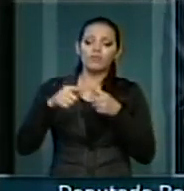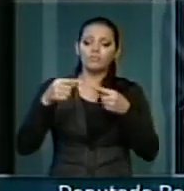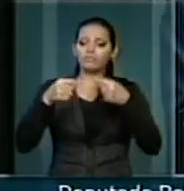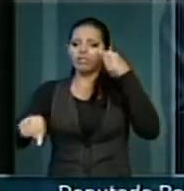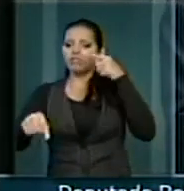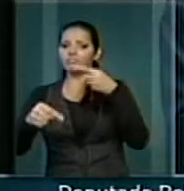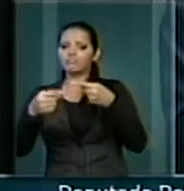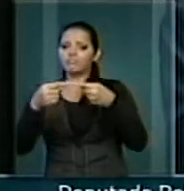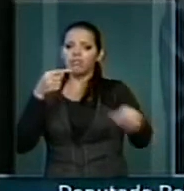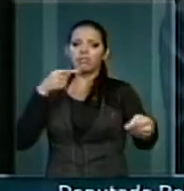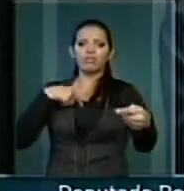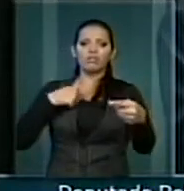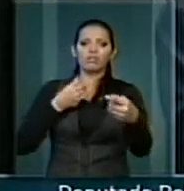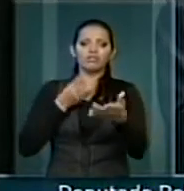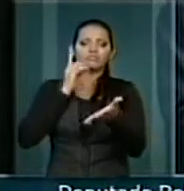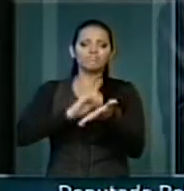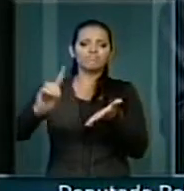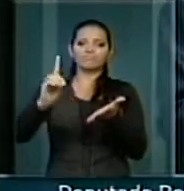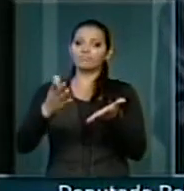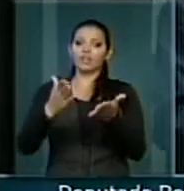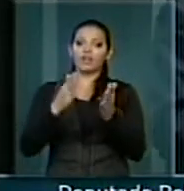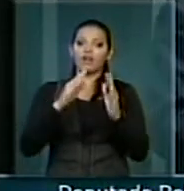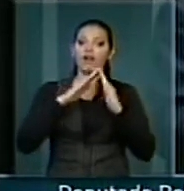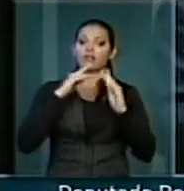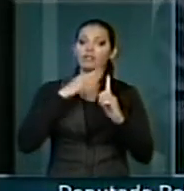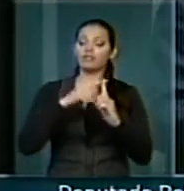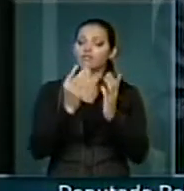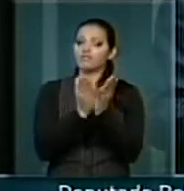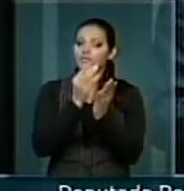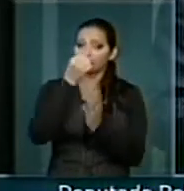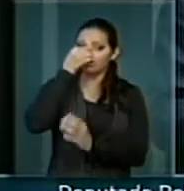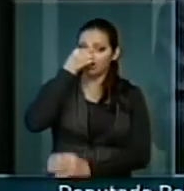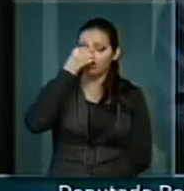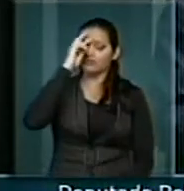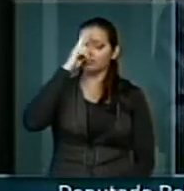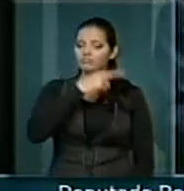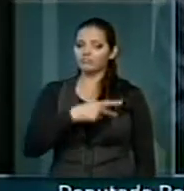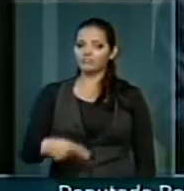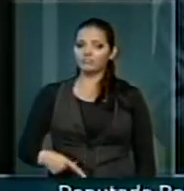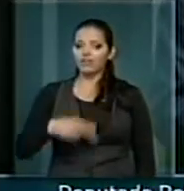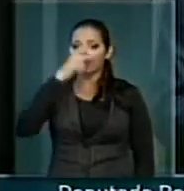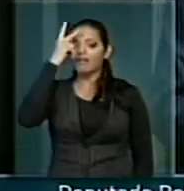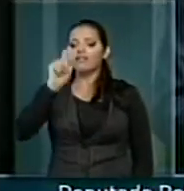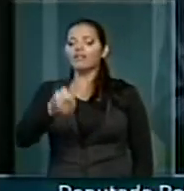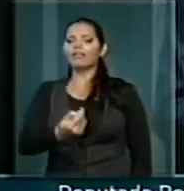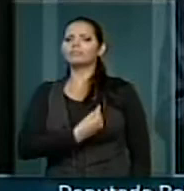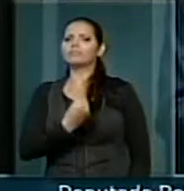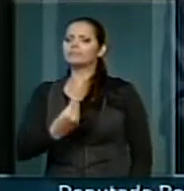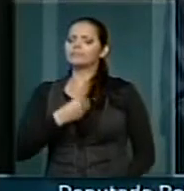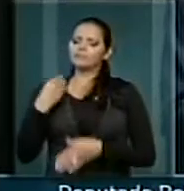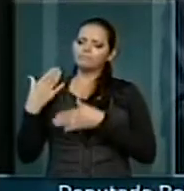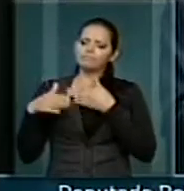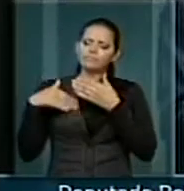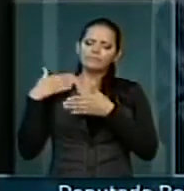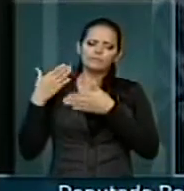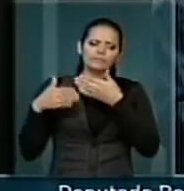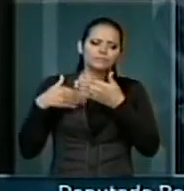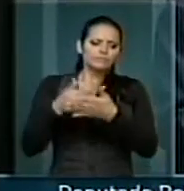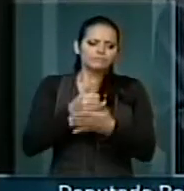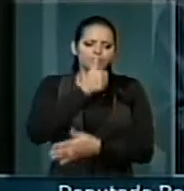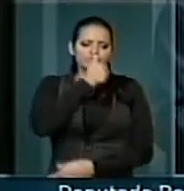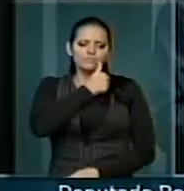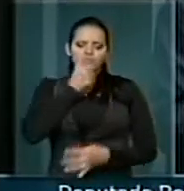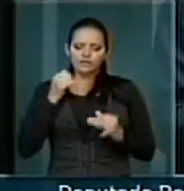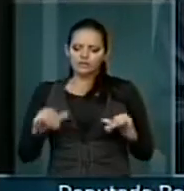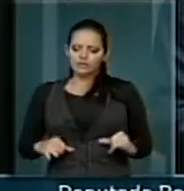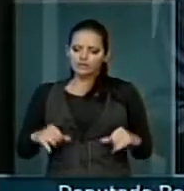as distensões. E quanto à Igreja Evangélica, senhora presidenta, quem passou pelo que ela passou ao longo de sua história, de